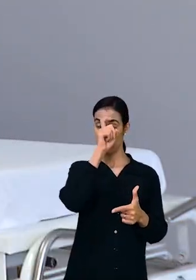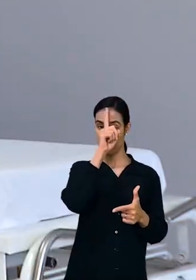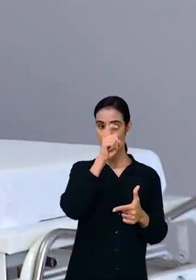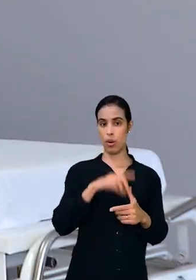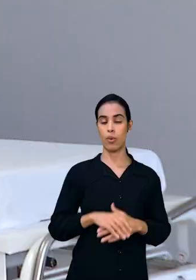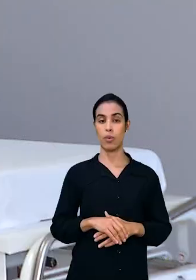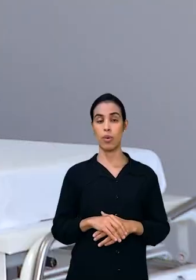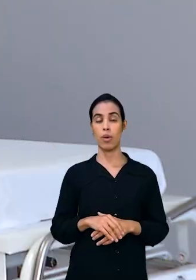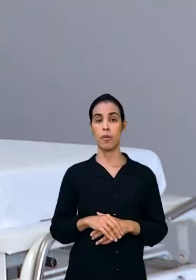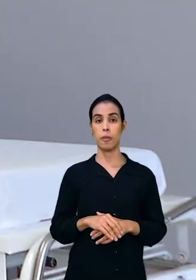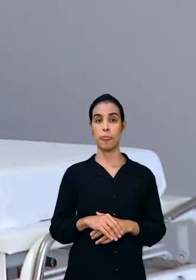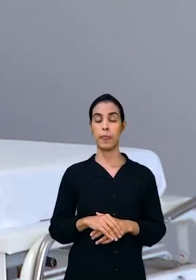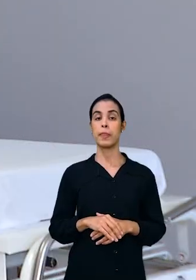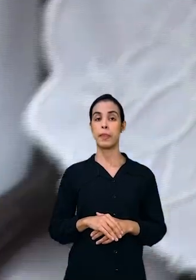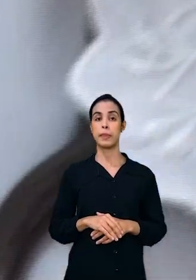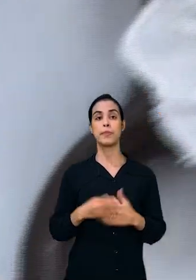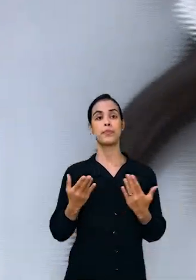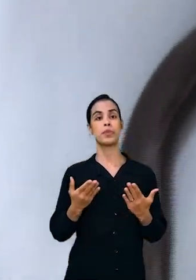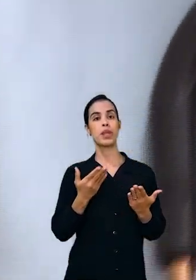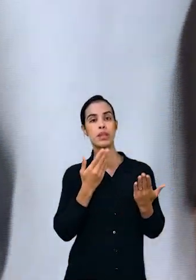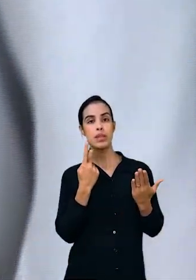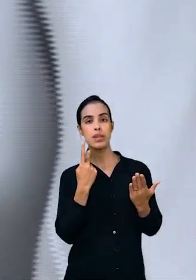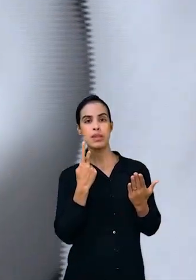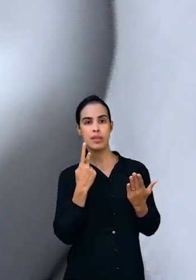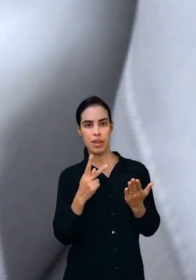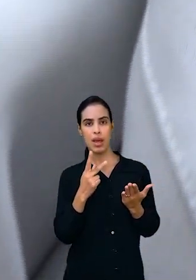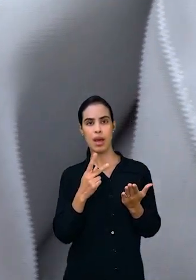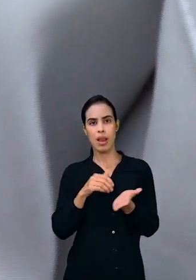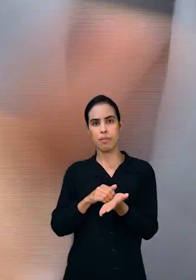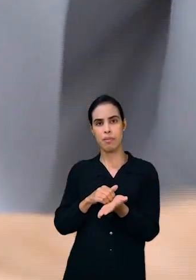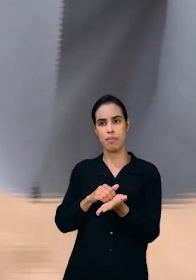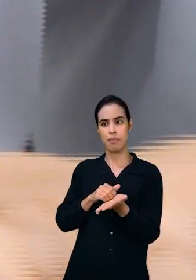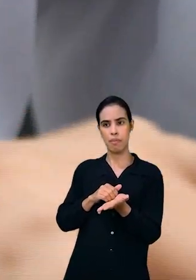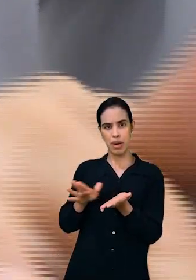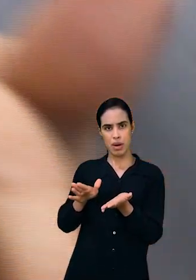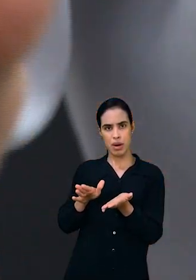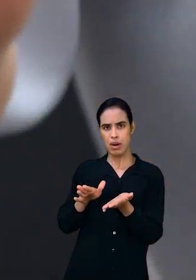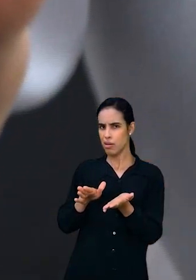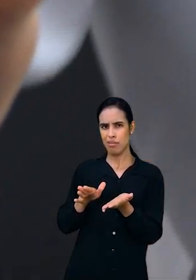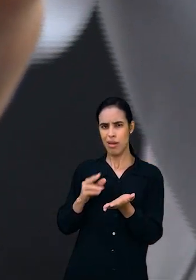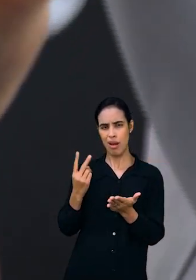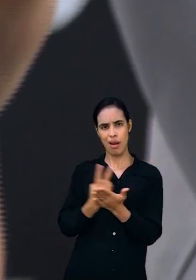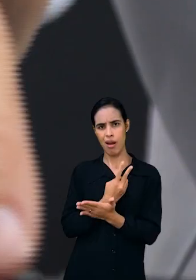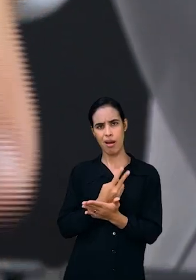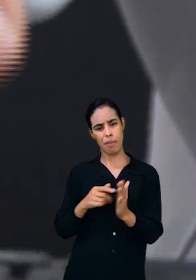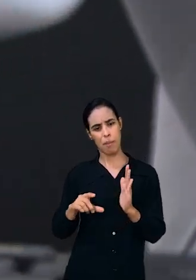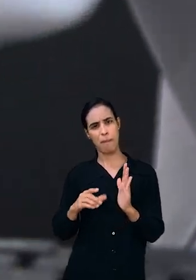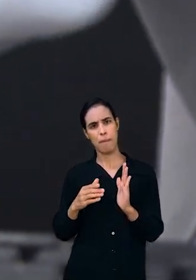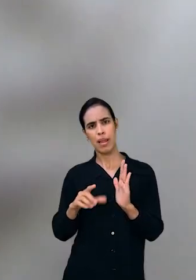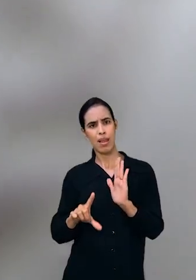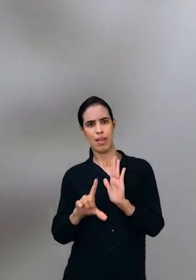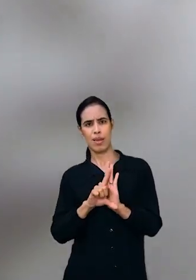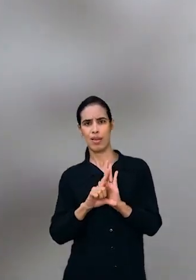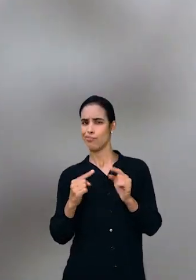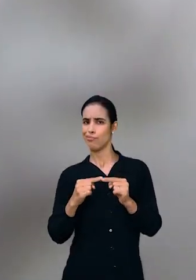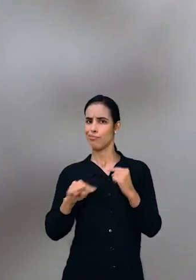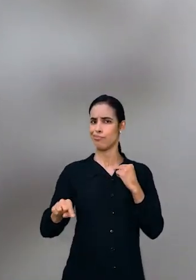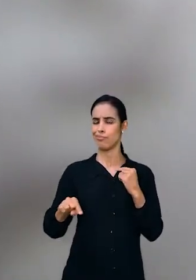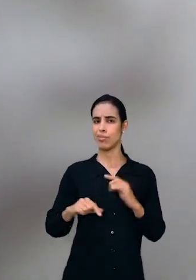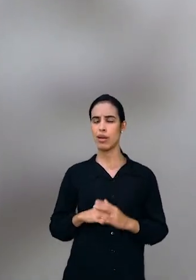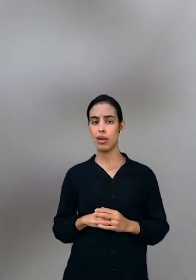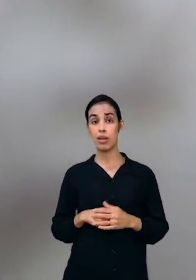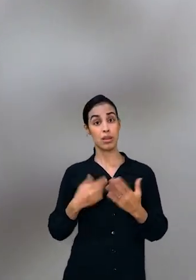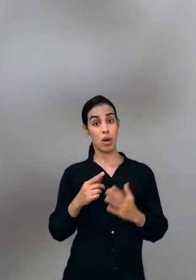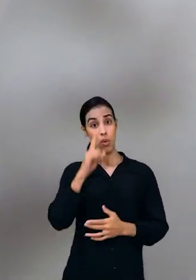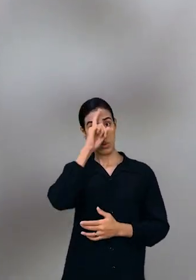no estabelecimento hospitalar. Para o juízo, a demissão foi arbitrária e sem fundamentação legal. O hospital,